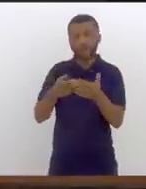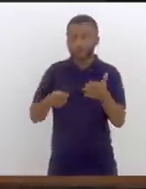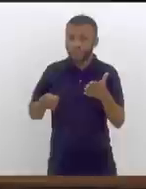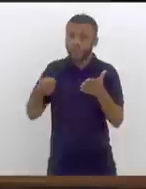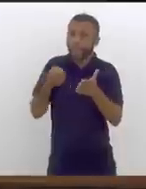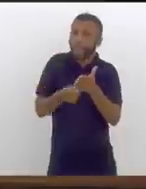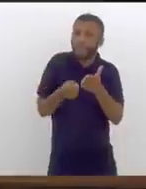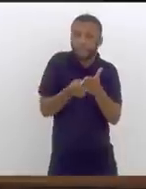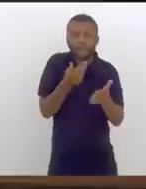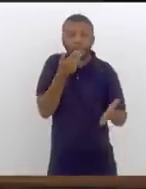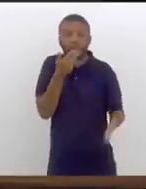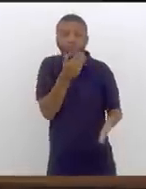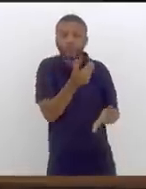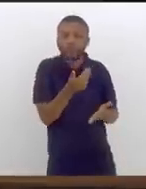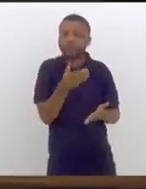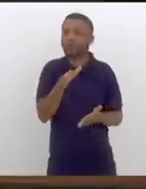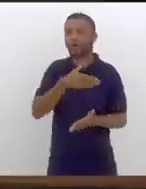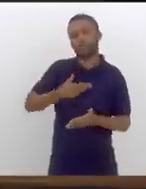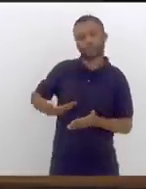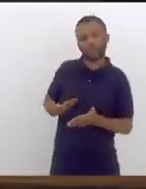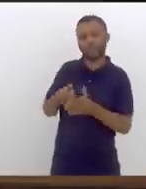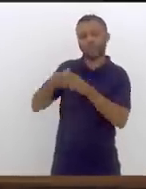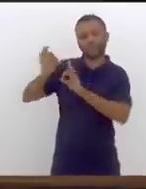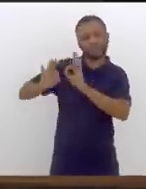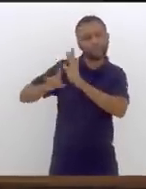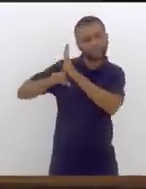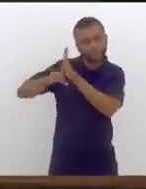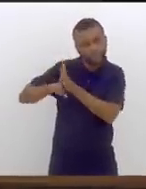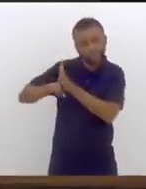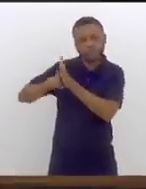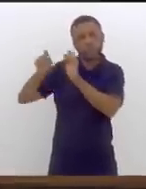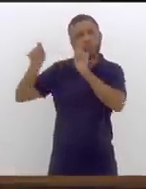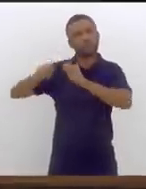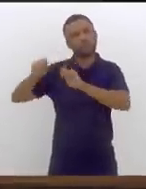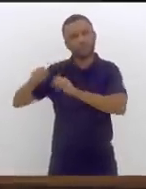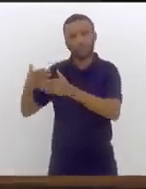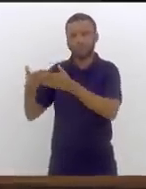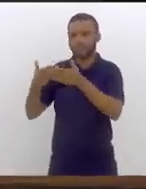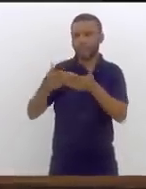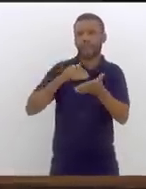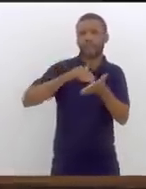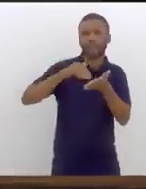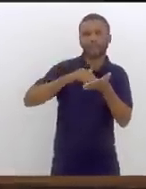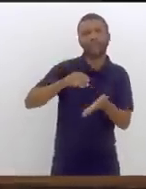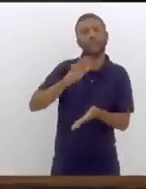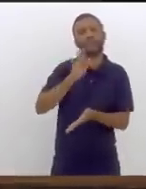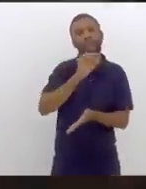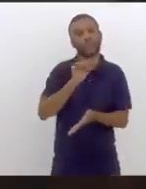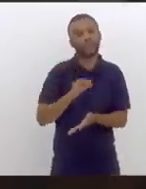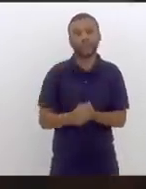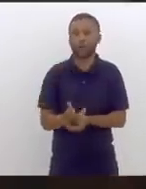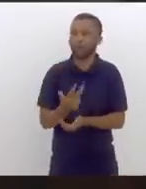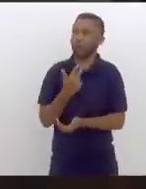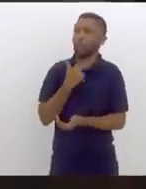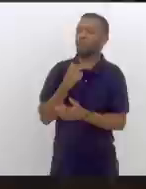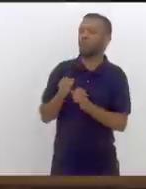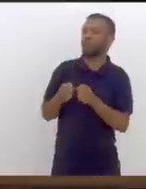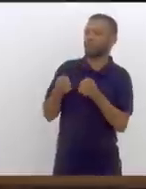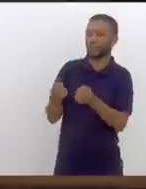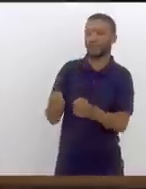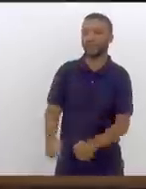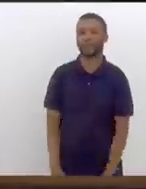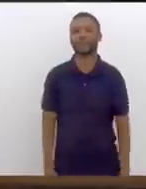ao Governador para que fizesse o estudo viabilizar levar a secretaria de fazenda para ver o impacto não possa segurar